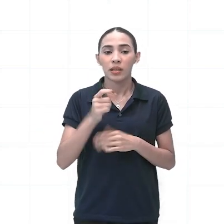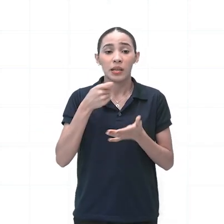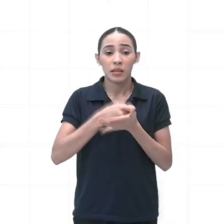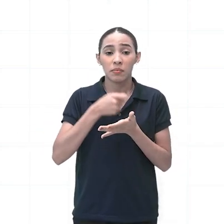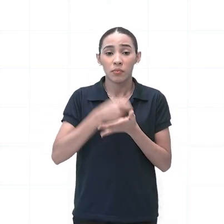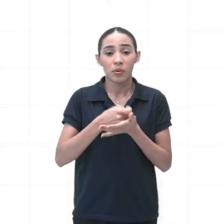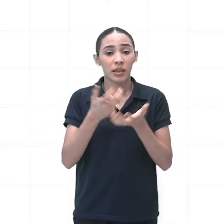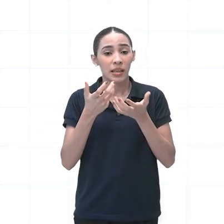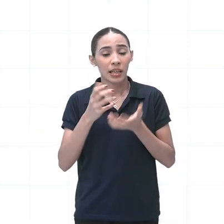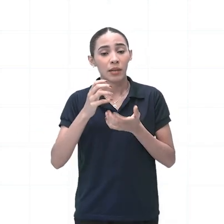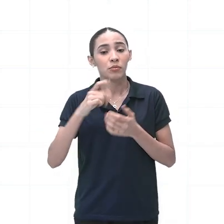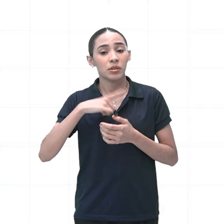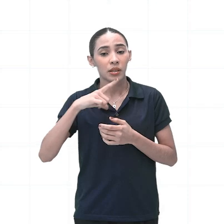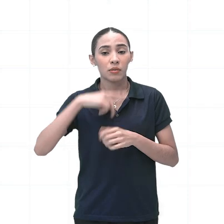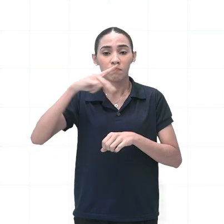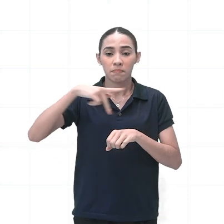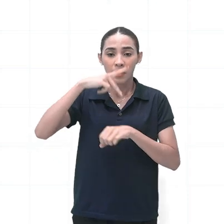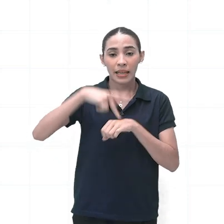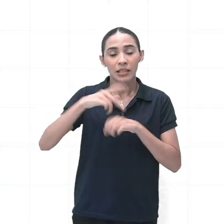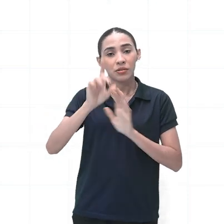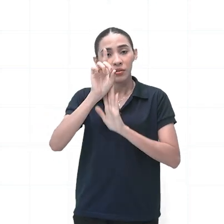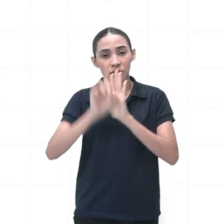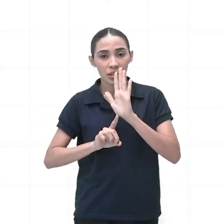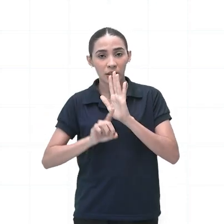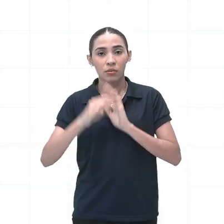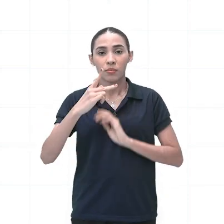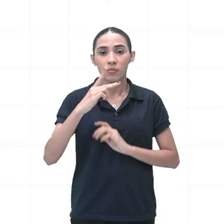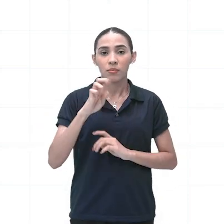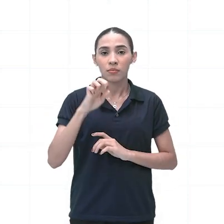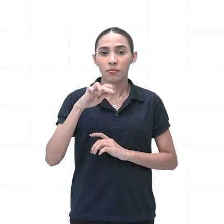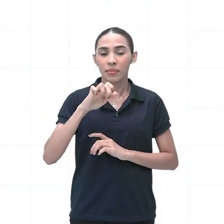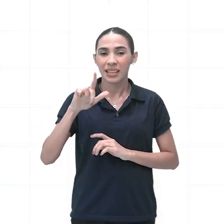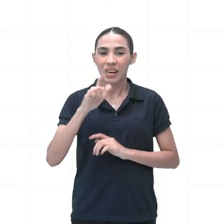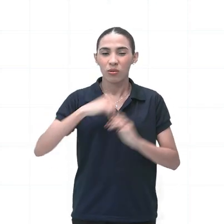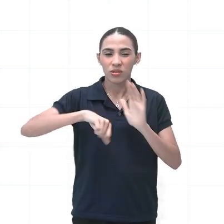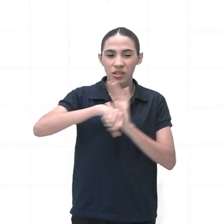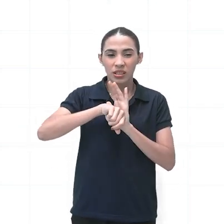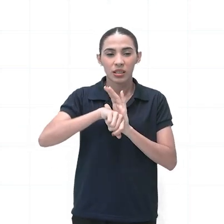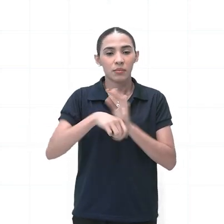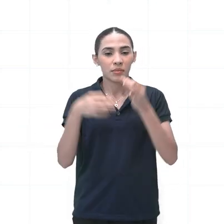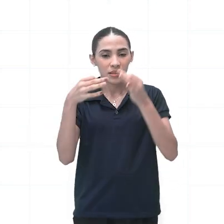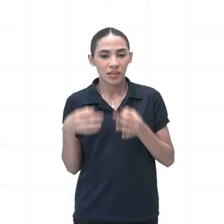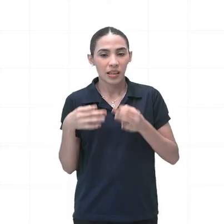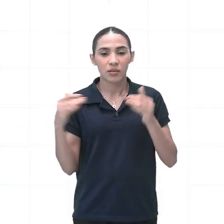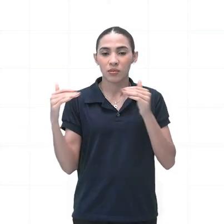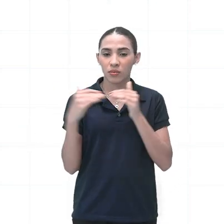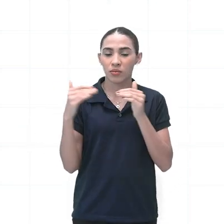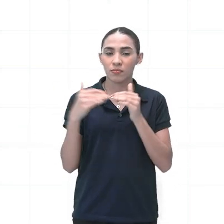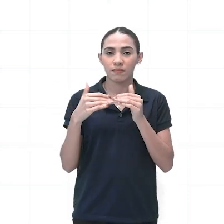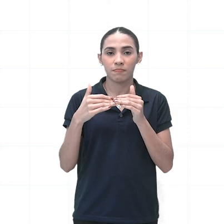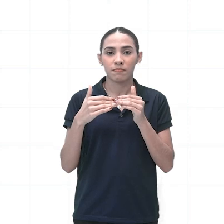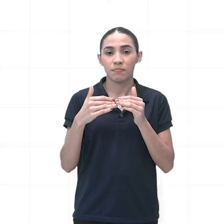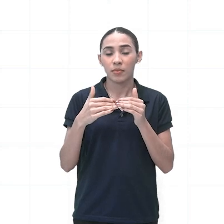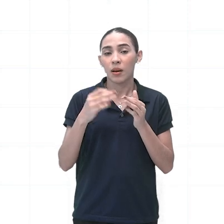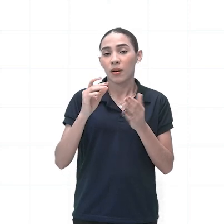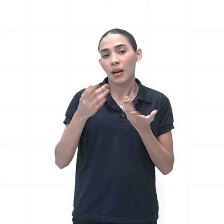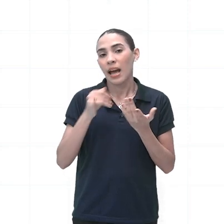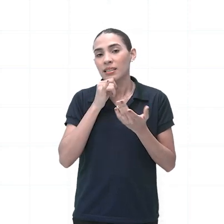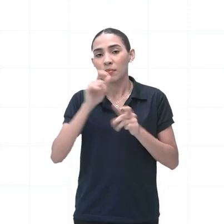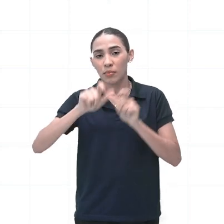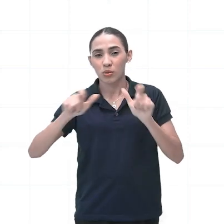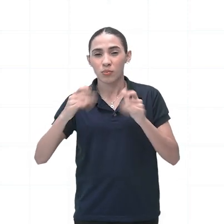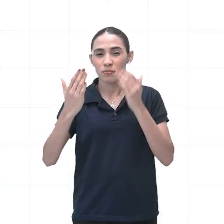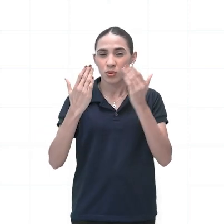impõe se queremos ter em nosso país um direito penal coerente com a realidade psicológica